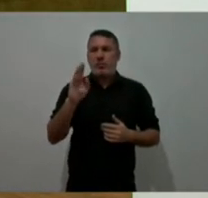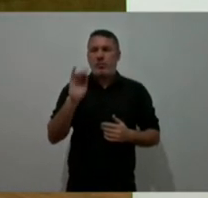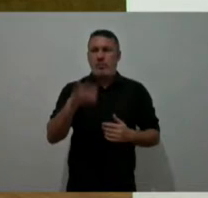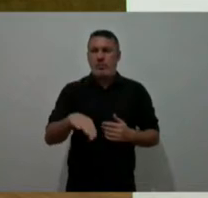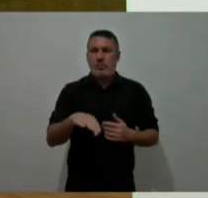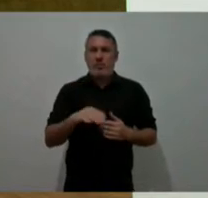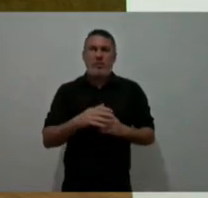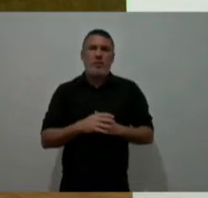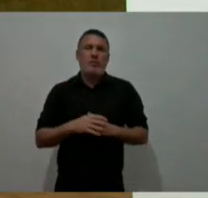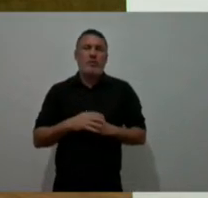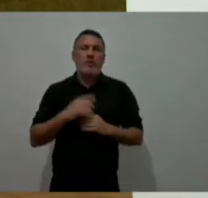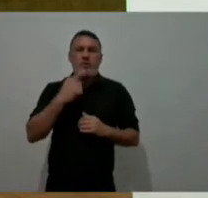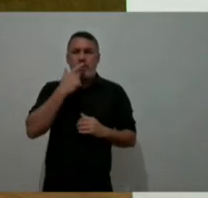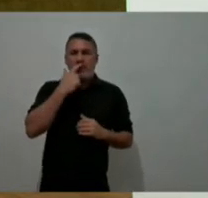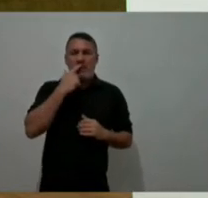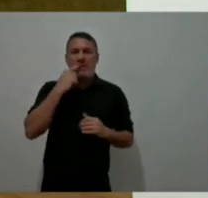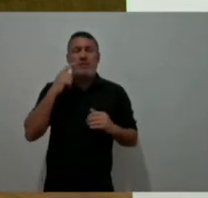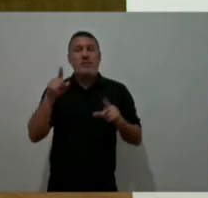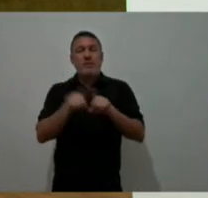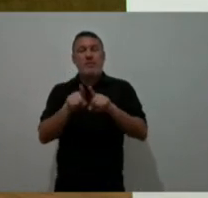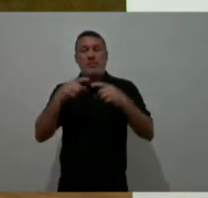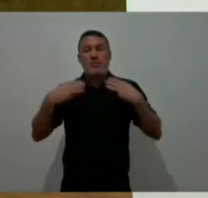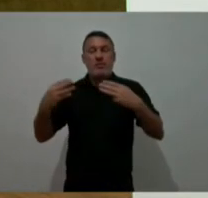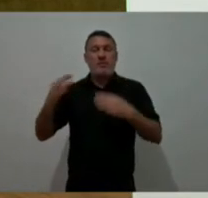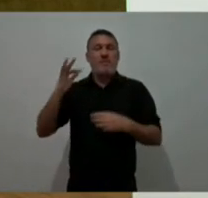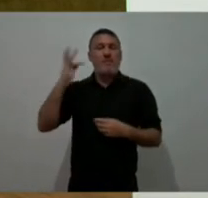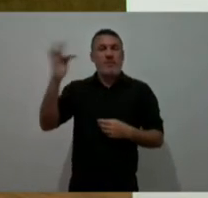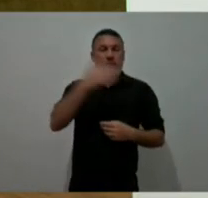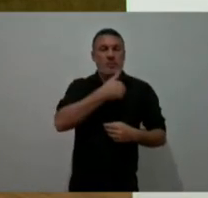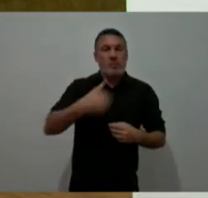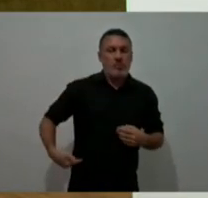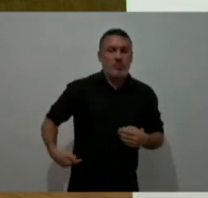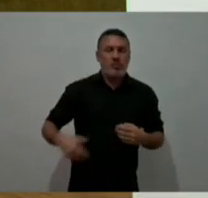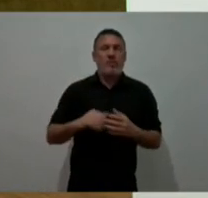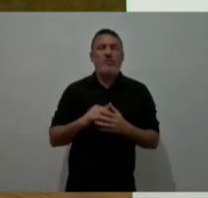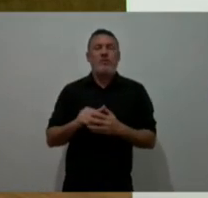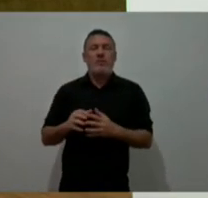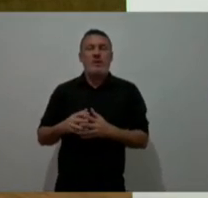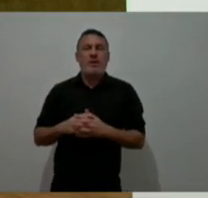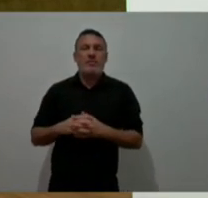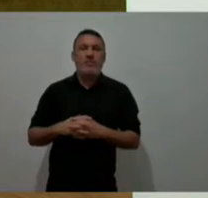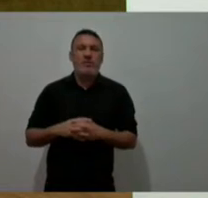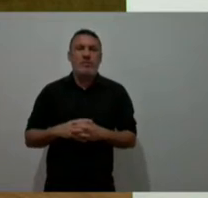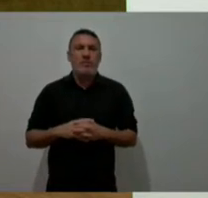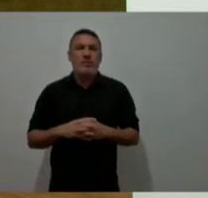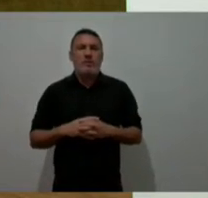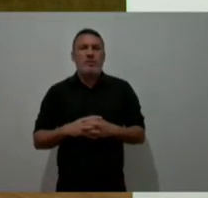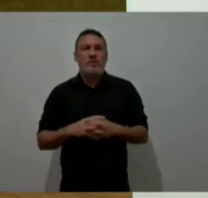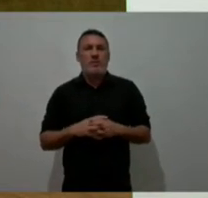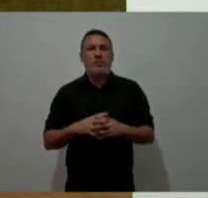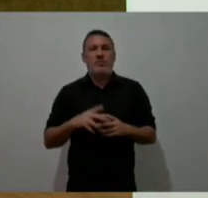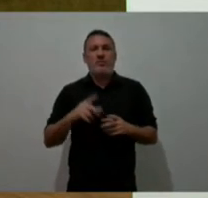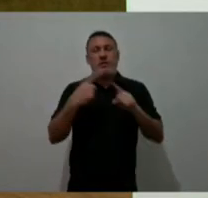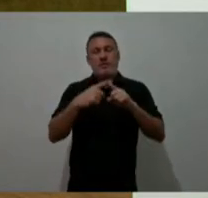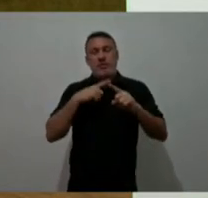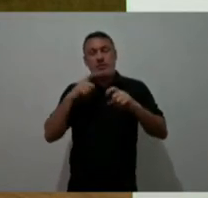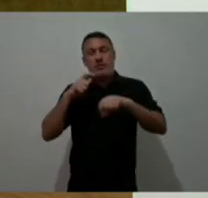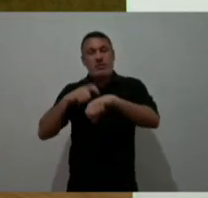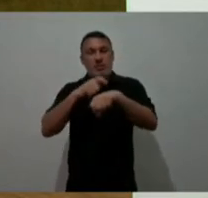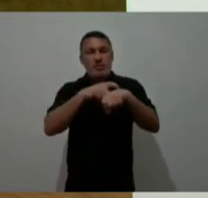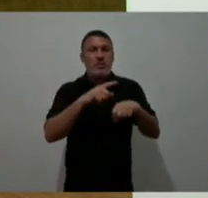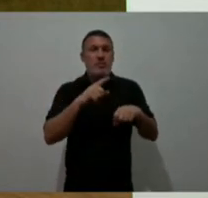federal e soube conviver muito bem no período da Constituinte com momentos de muito tensionamento.